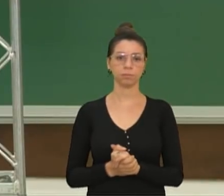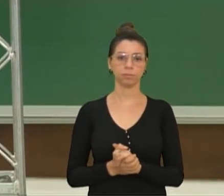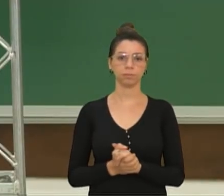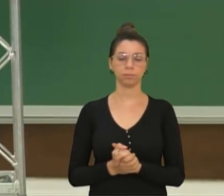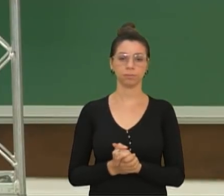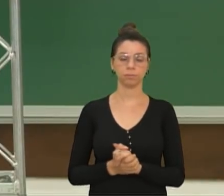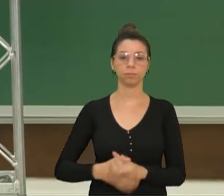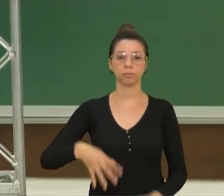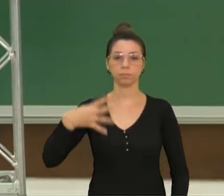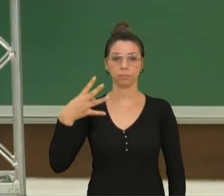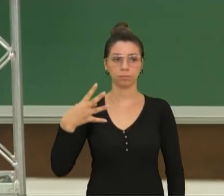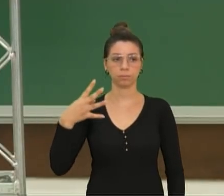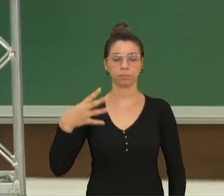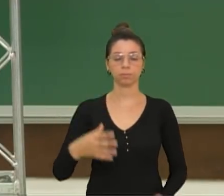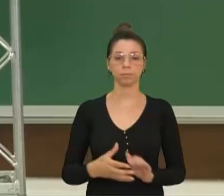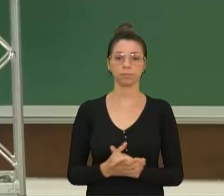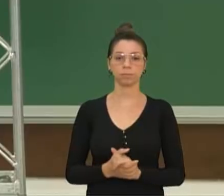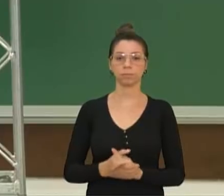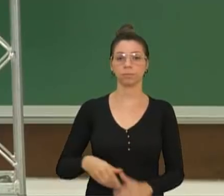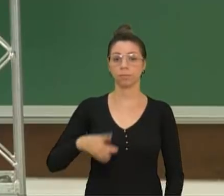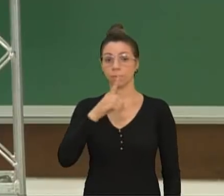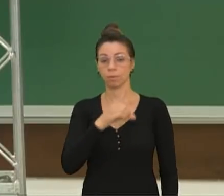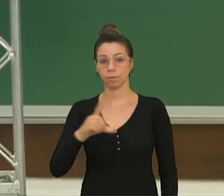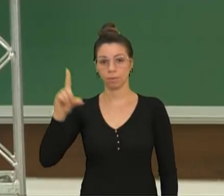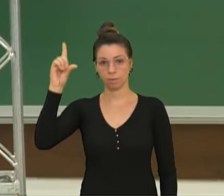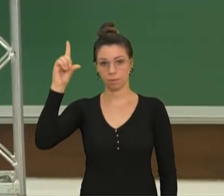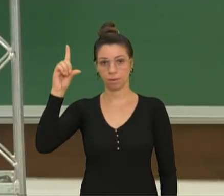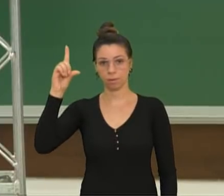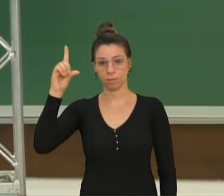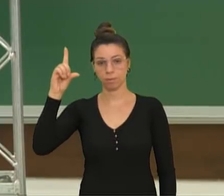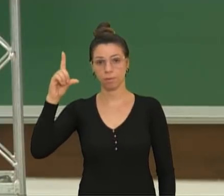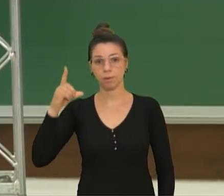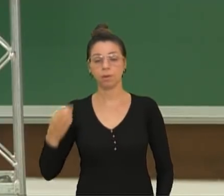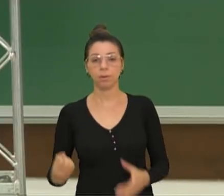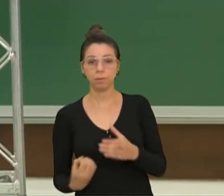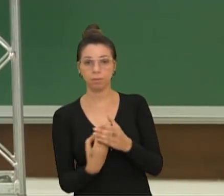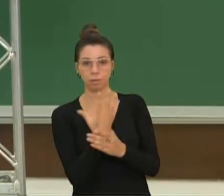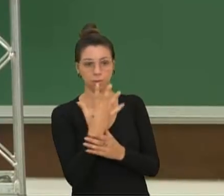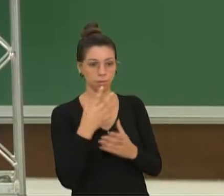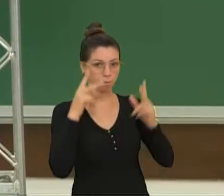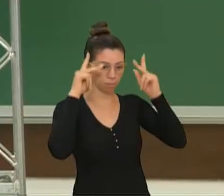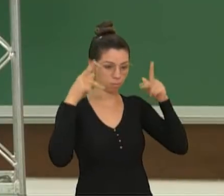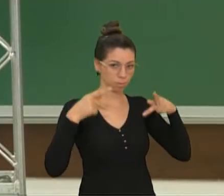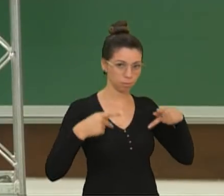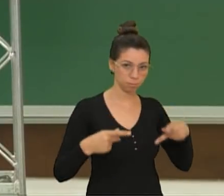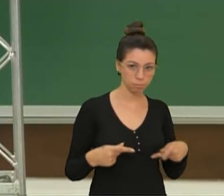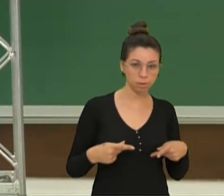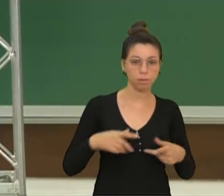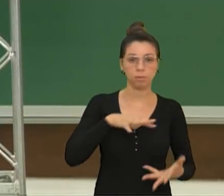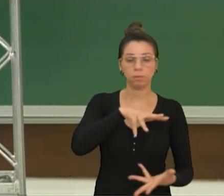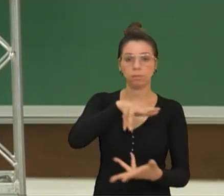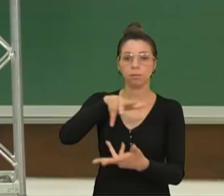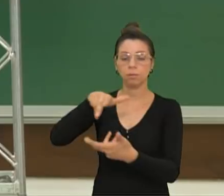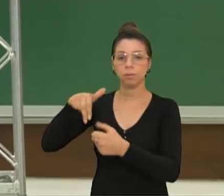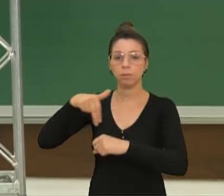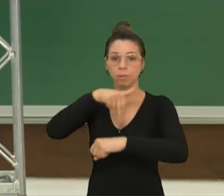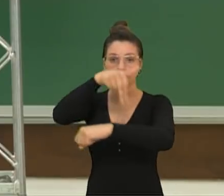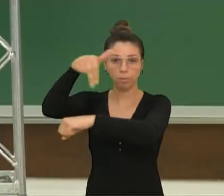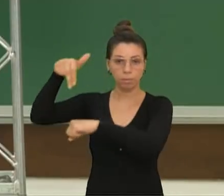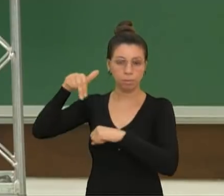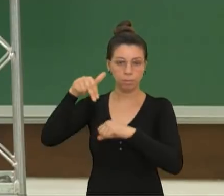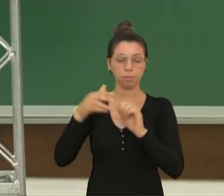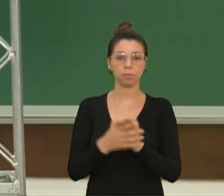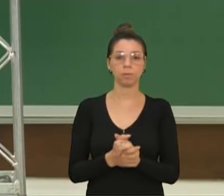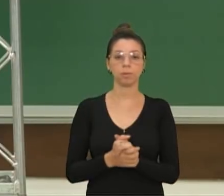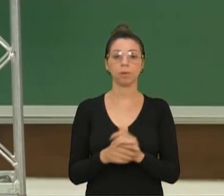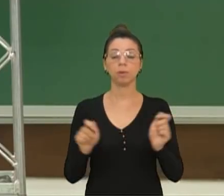e última questão. Deus criou o homem, o universo e a terra, baseado no princípio que todo homem